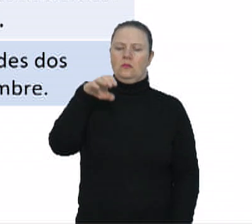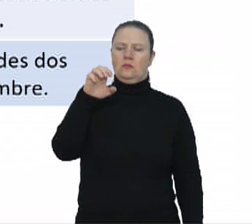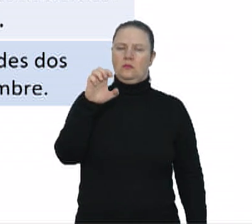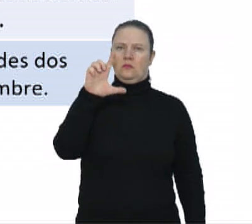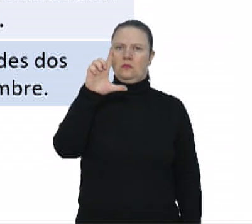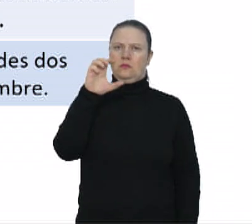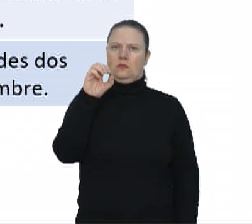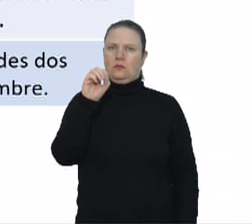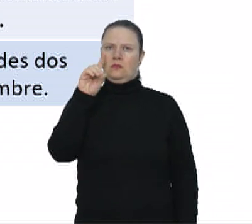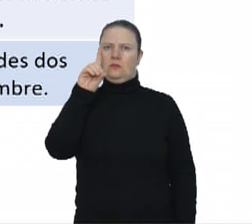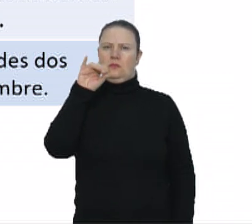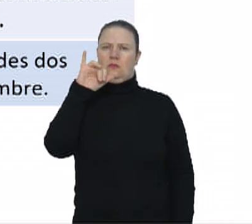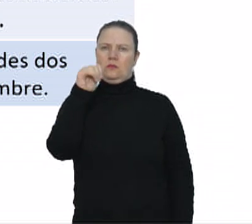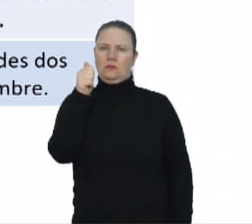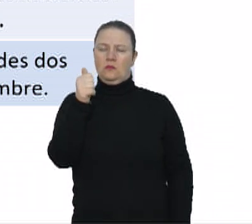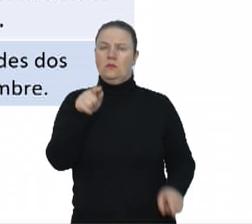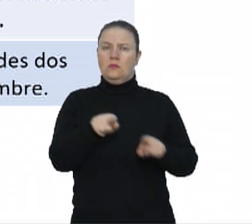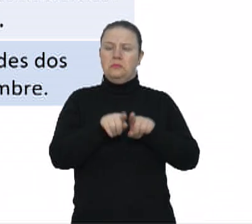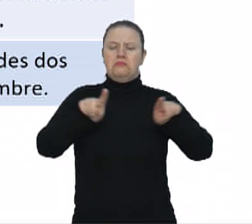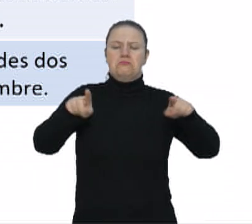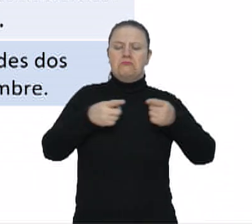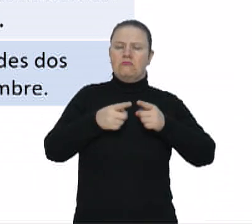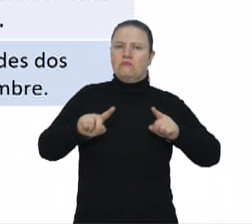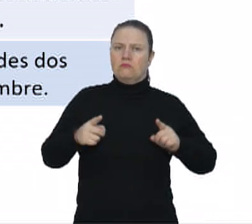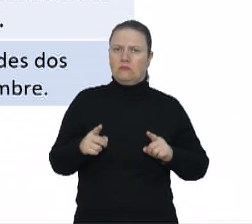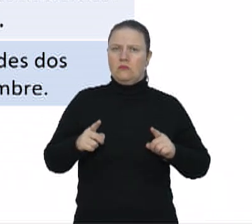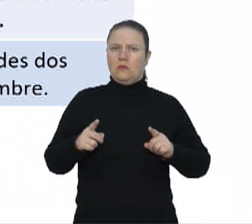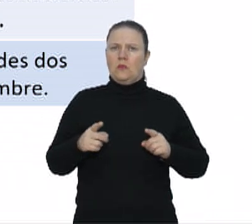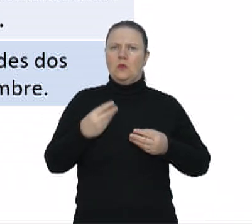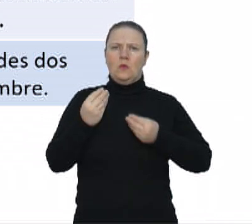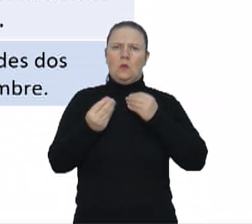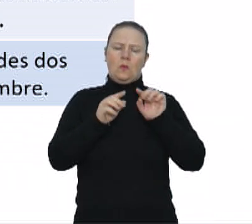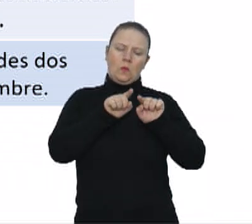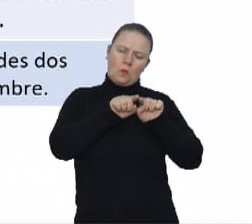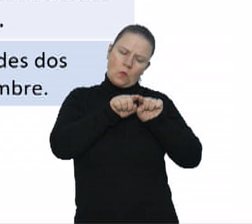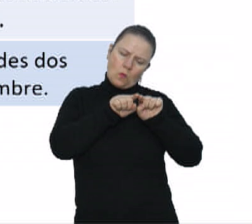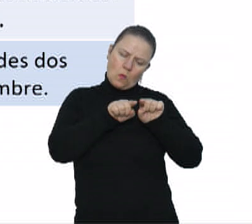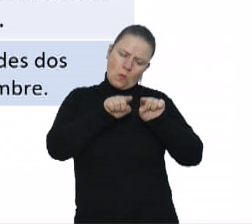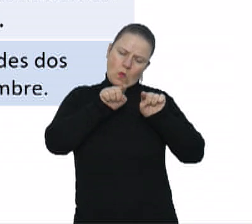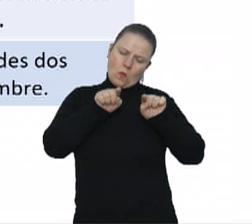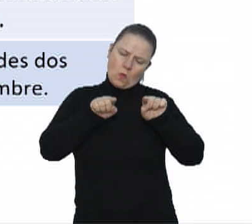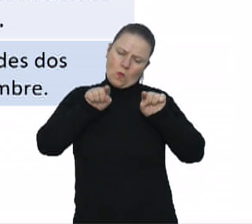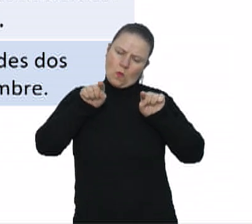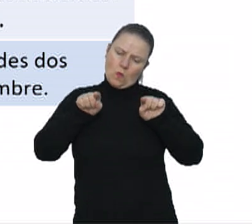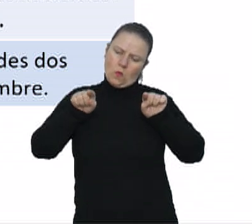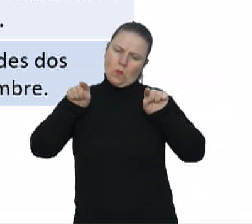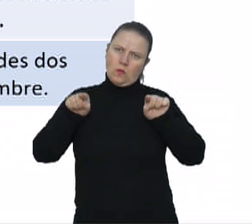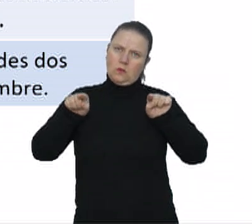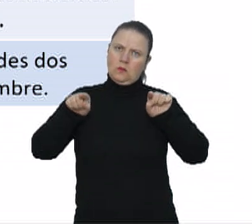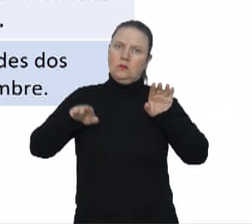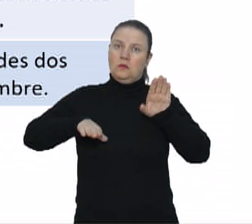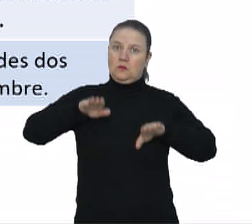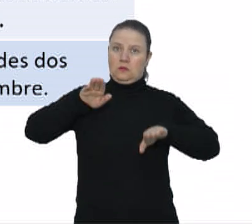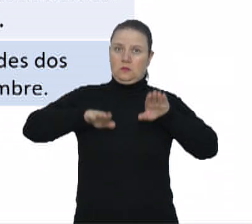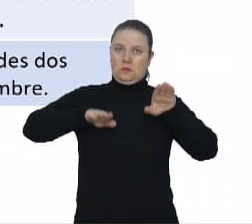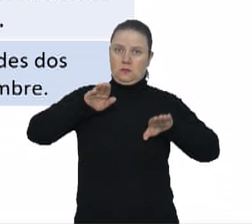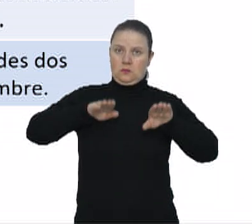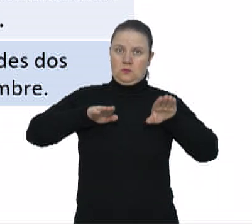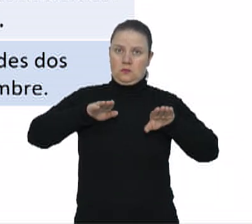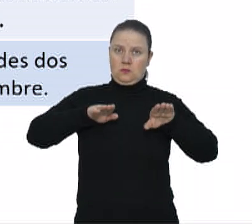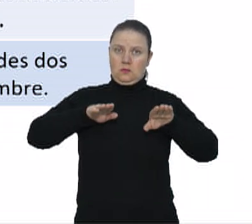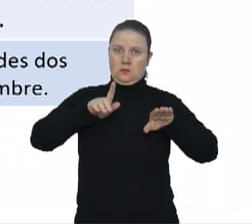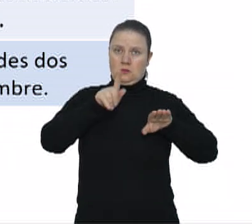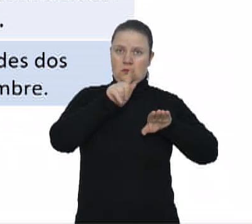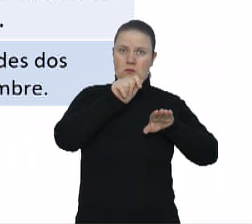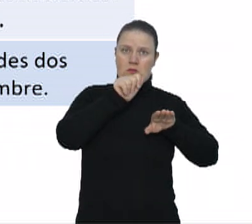sons sucessivos, numa dimensão horizontal, variando nas alturas entre